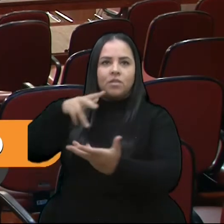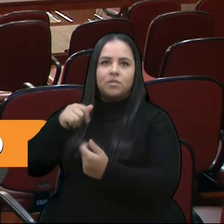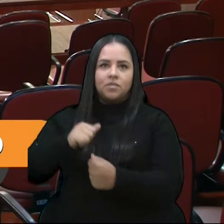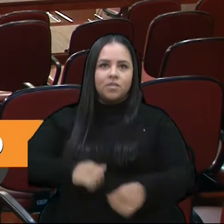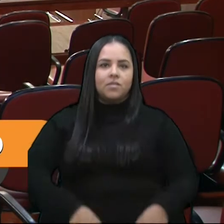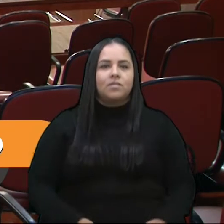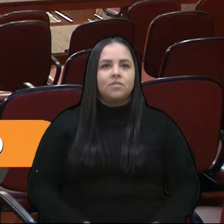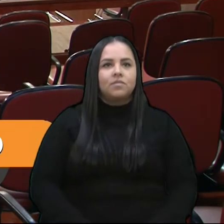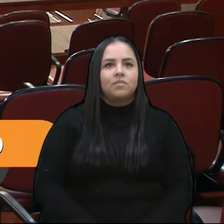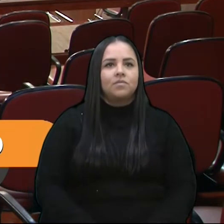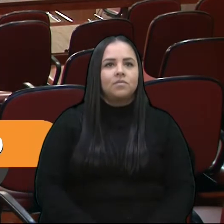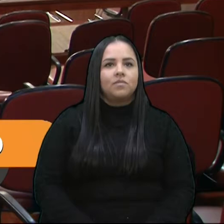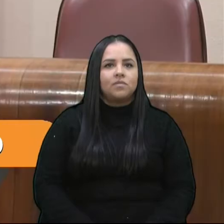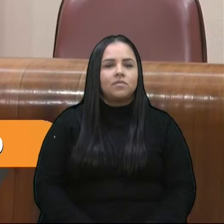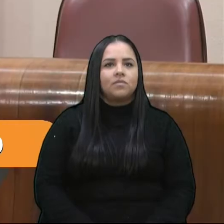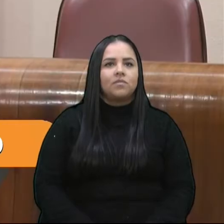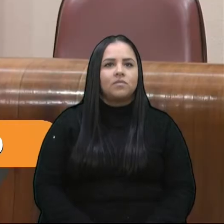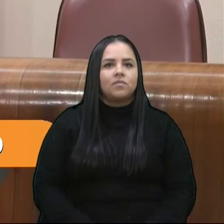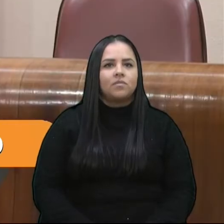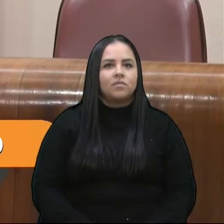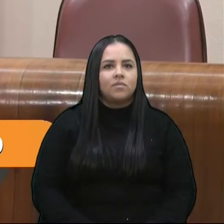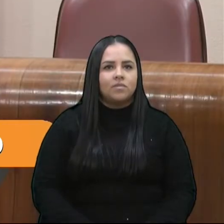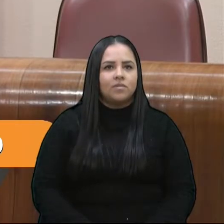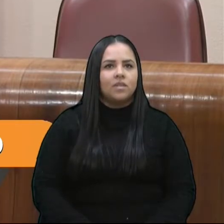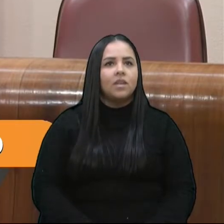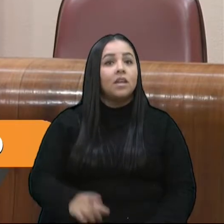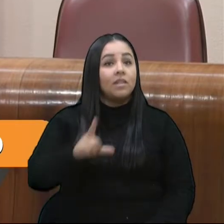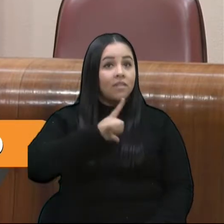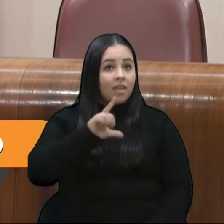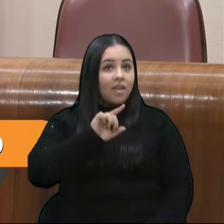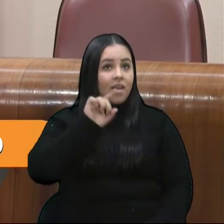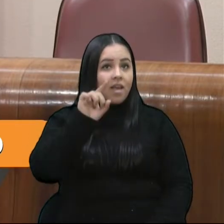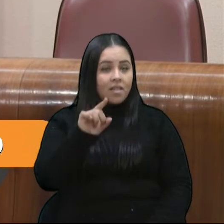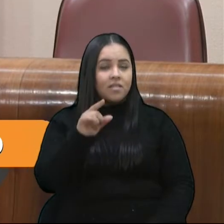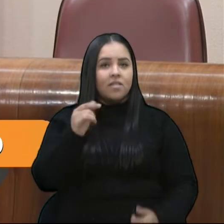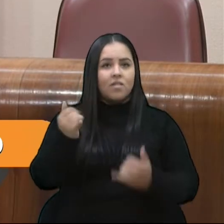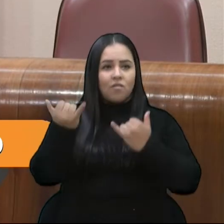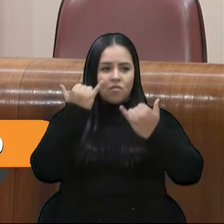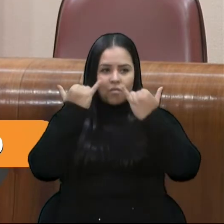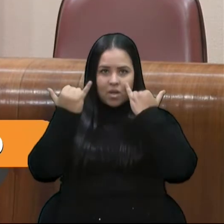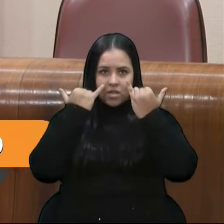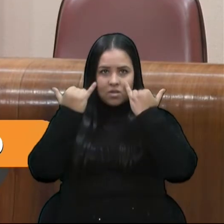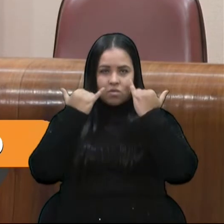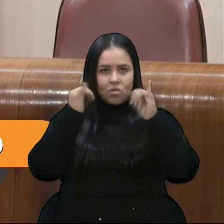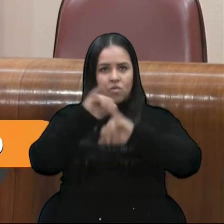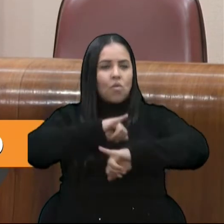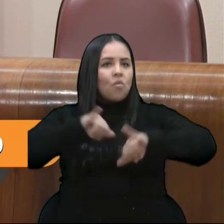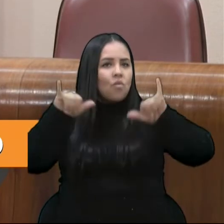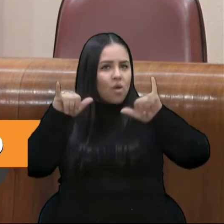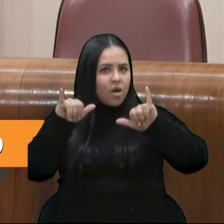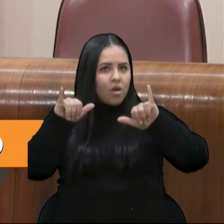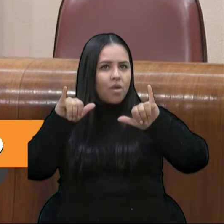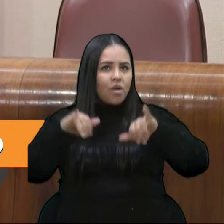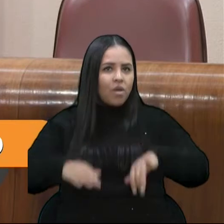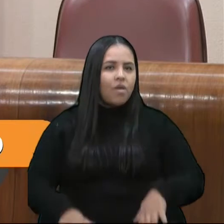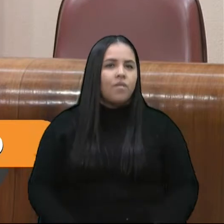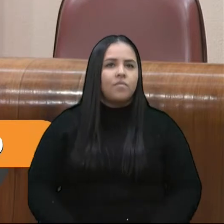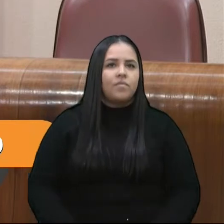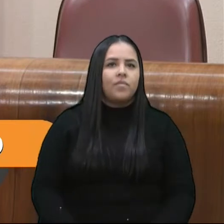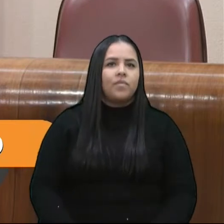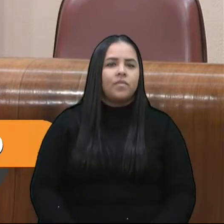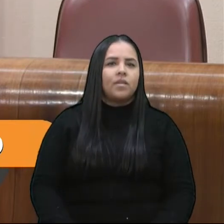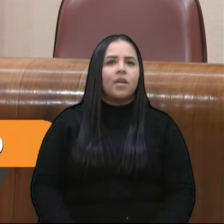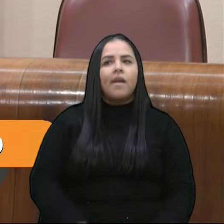Floriano, só para salientar, essa foi uma das notícias, né, que se tem divulgado, E ela tem um cunho